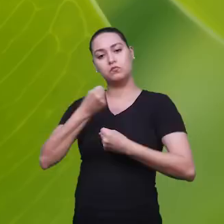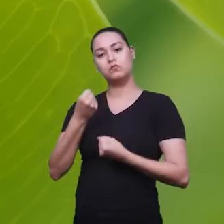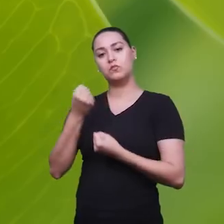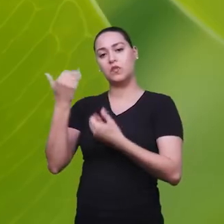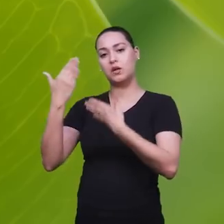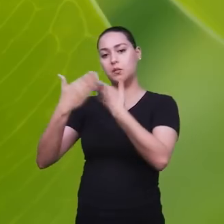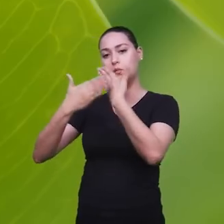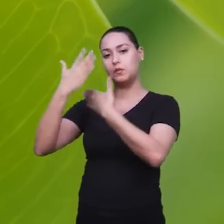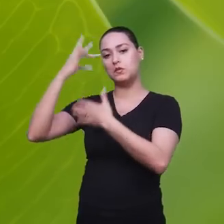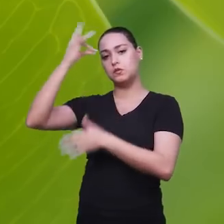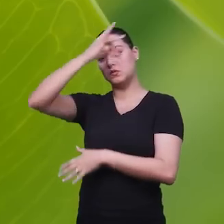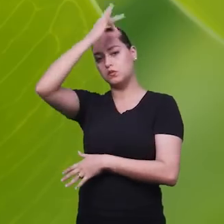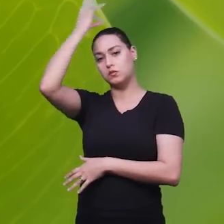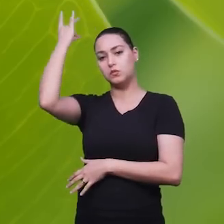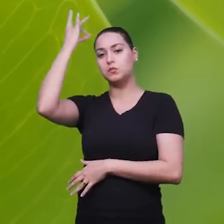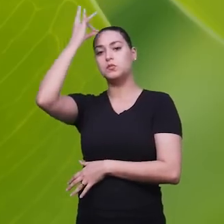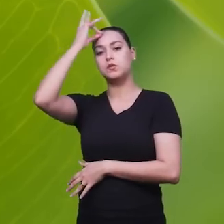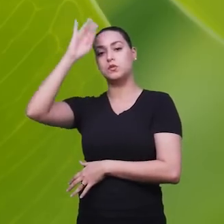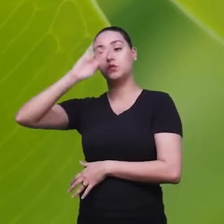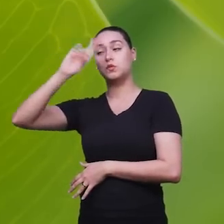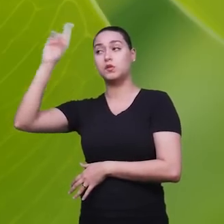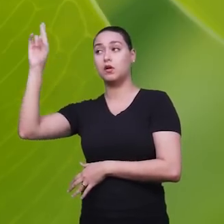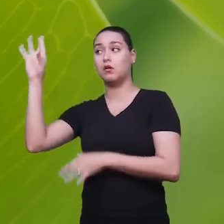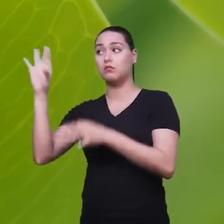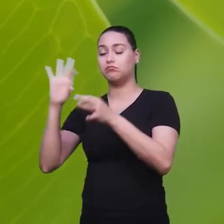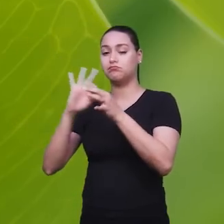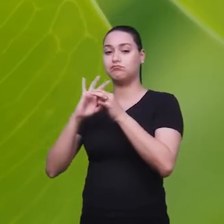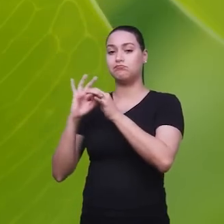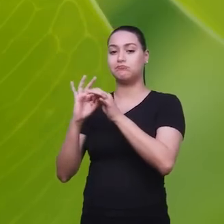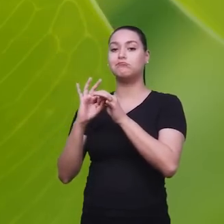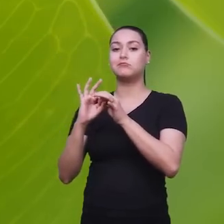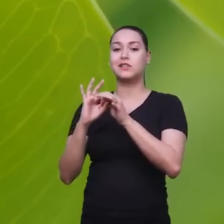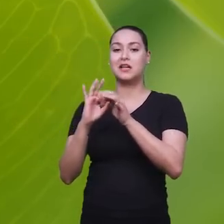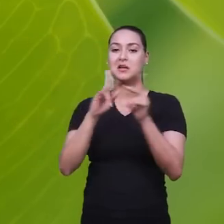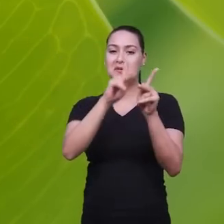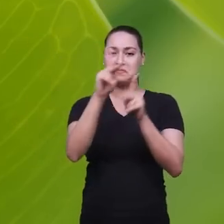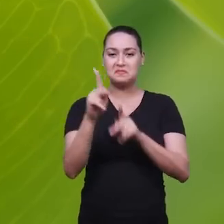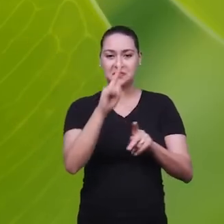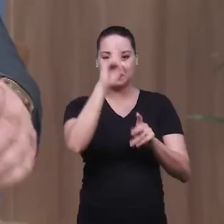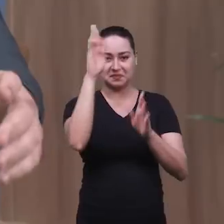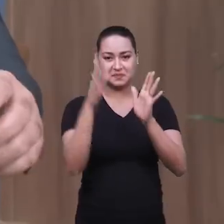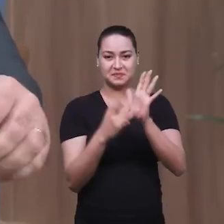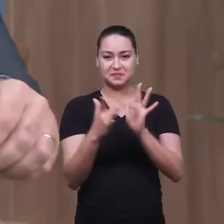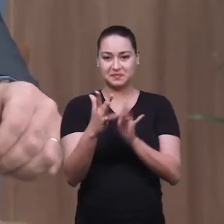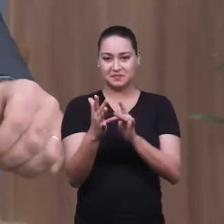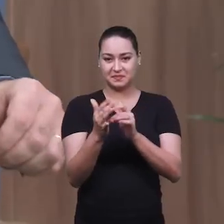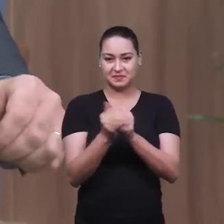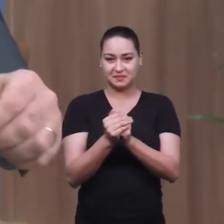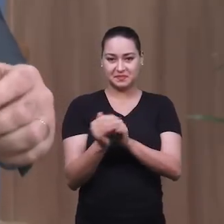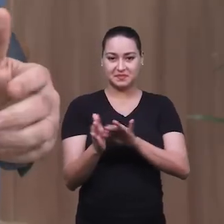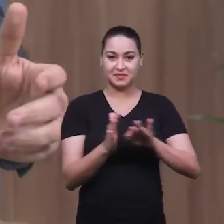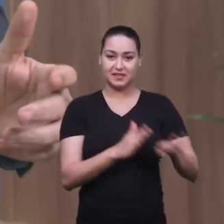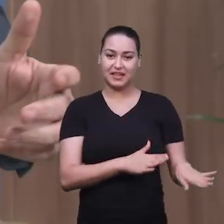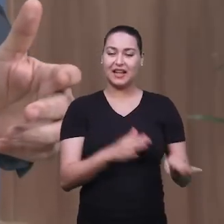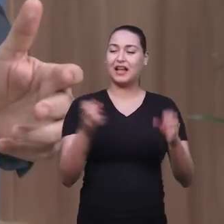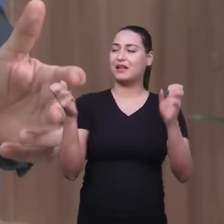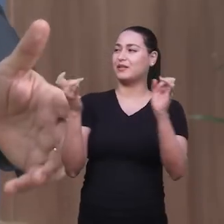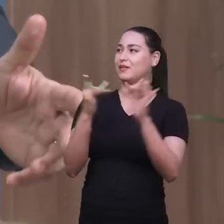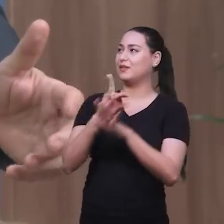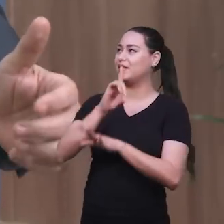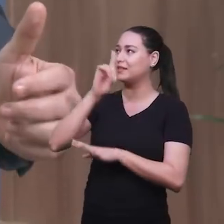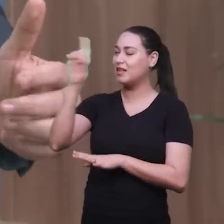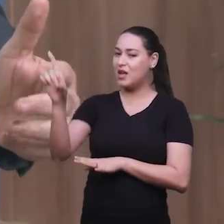fortalecido a presença do Senhor e a comunhão do Senhor nas nossas vidas. A paz do Senhor. Glória a Jesus. Obrigado ao